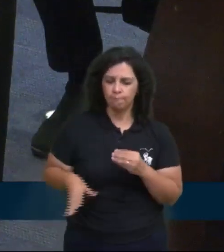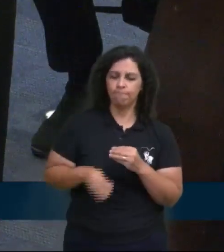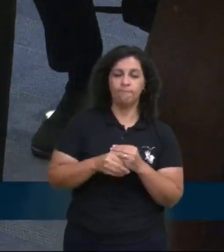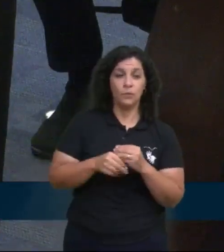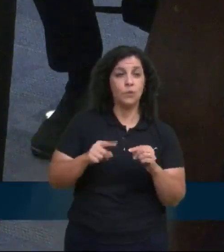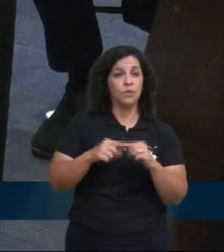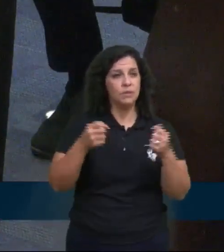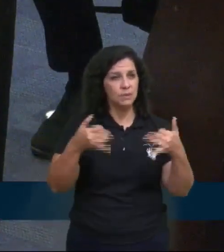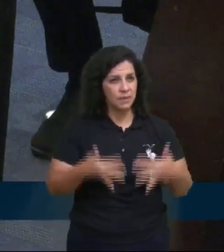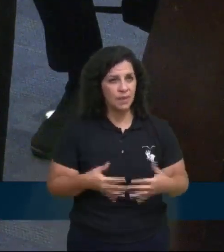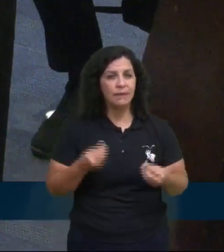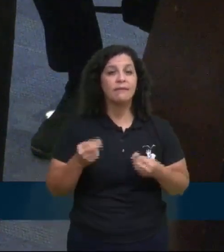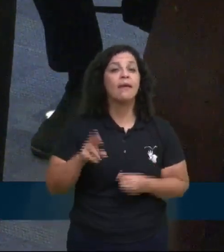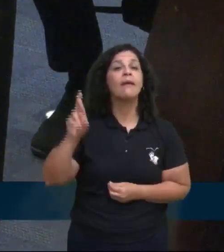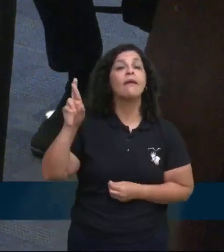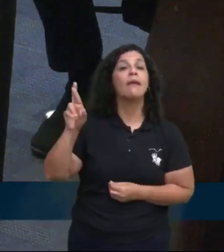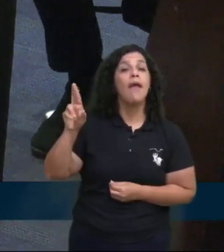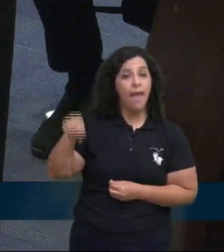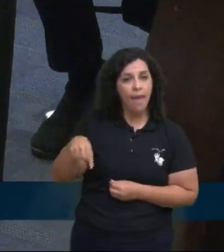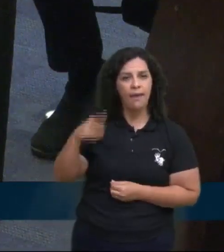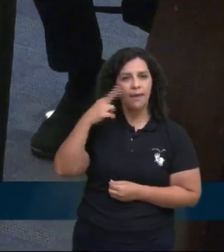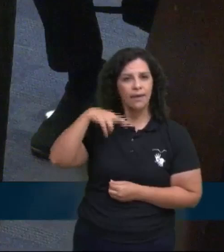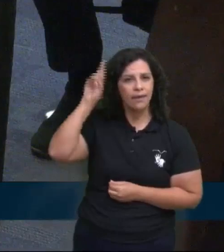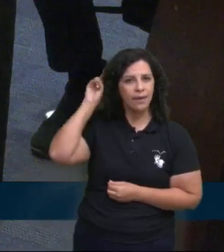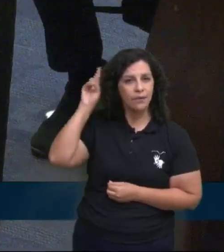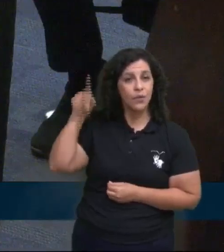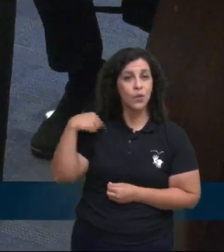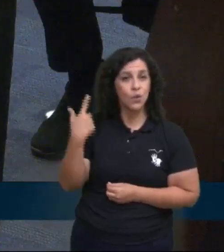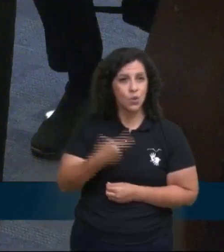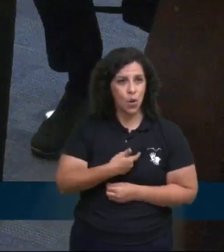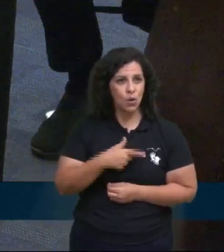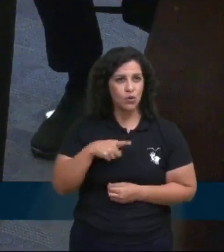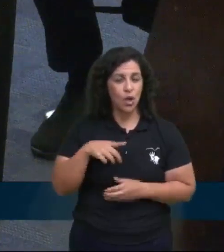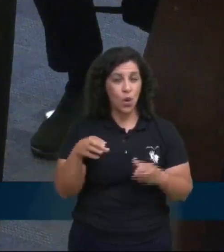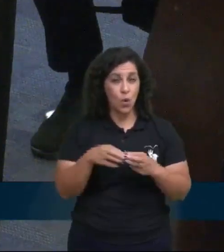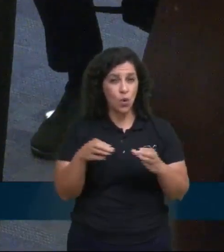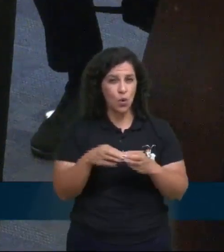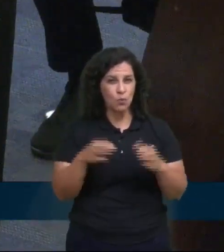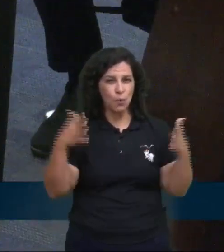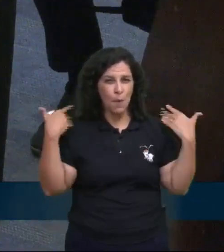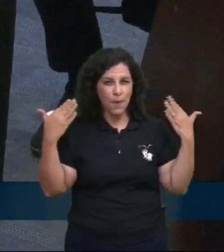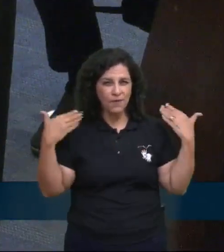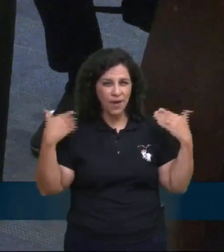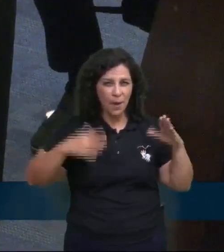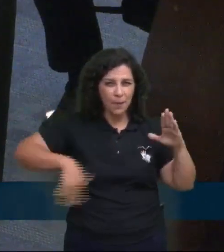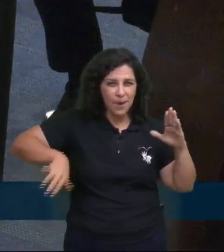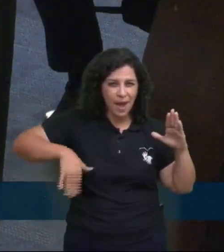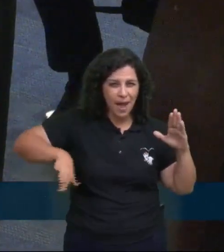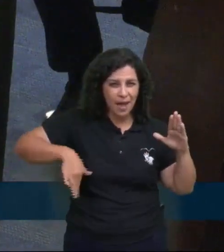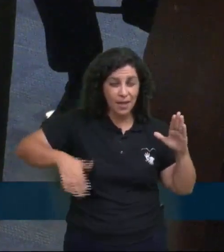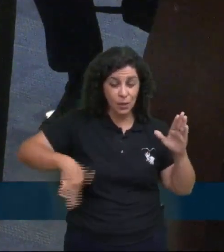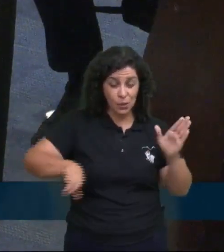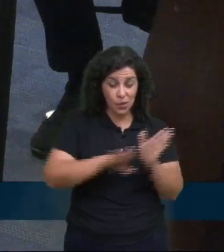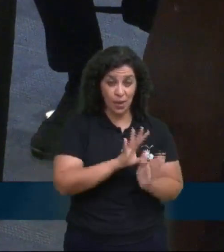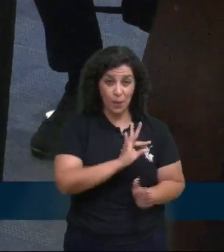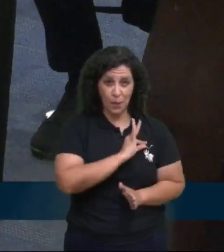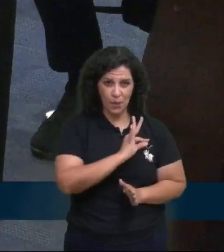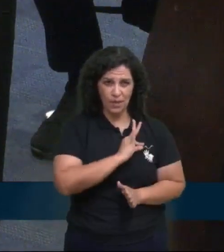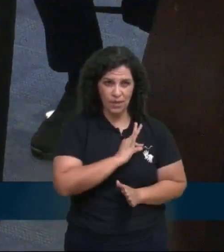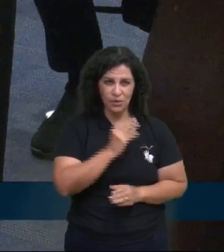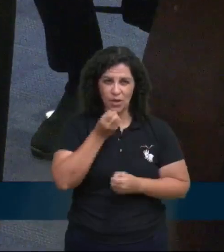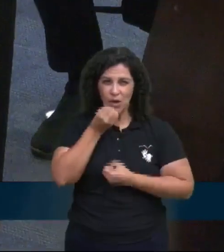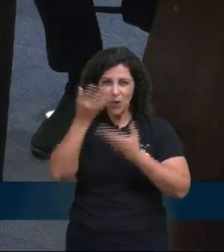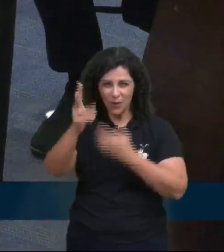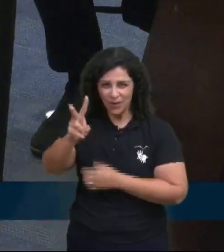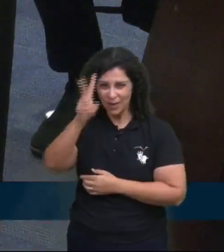para dizer quem que é Roberto Requião. Nós estávamos numa Operação Verão, logo que eu iniciei a minha trajetória na Polícia Militar, eu acho que eu lhe contei essa